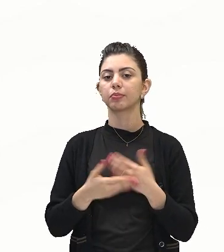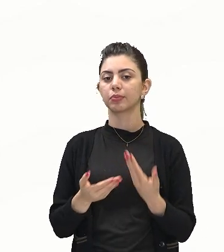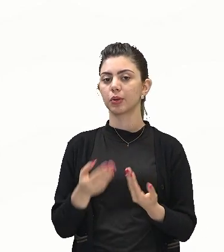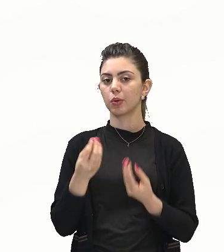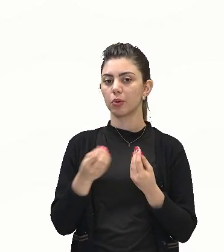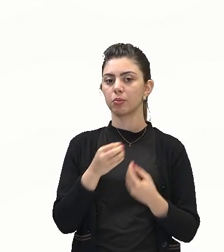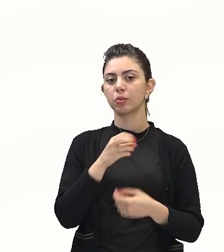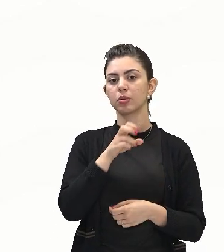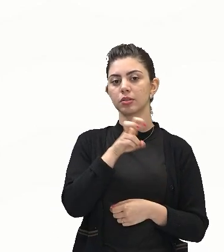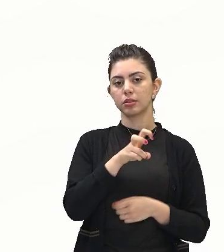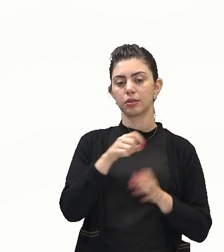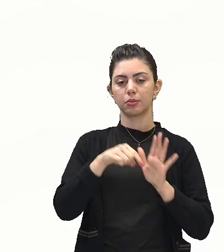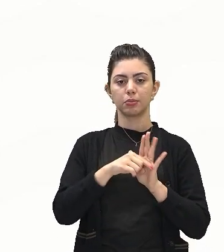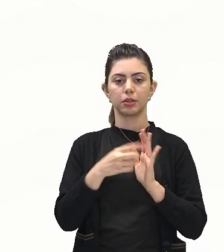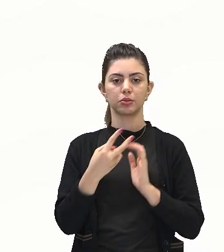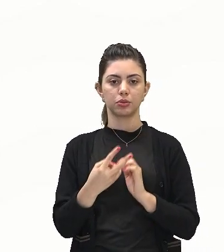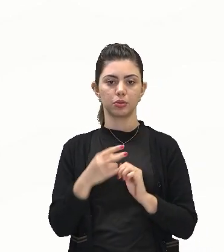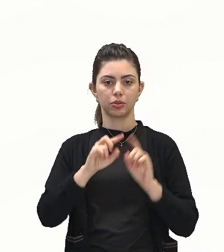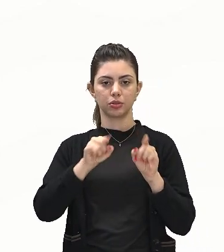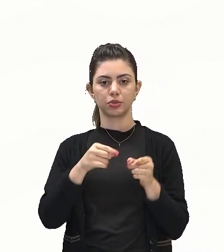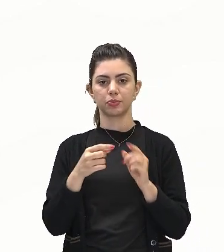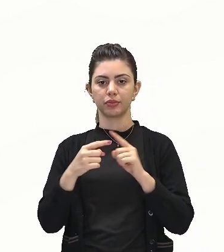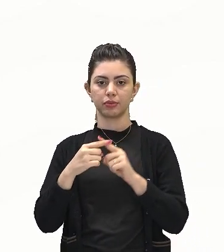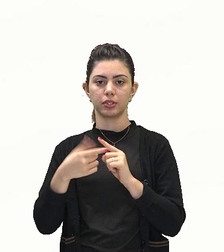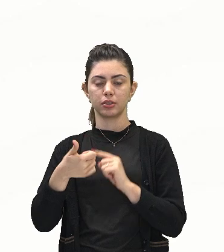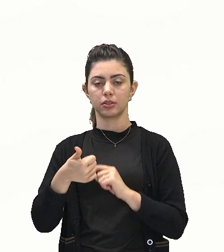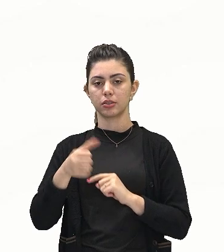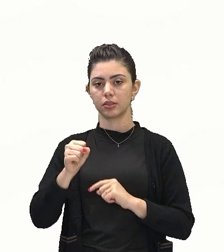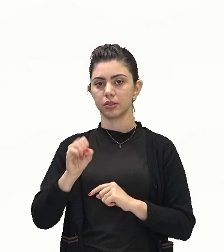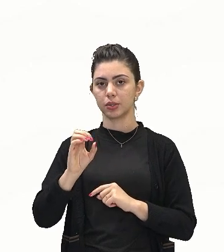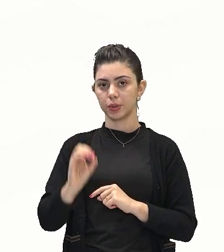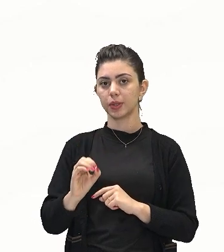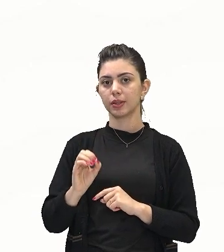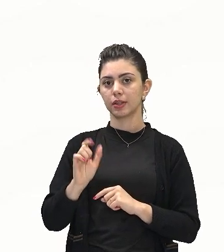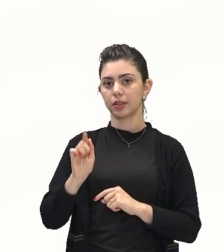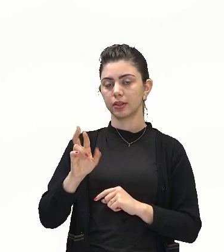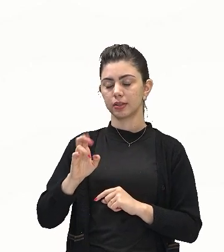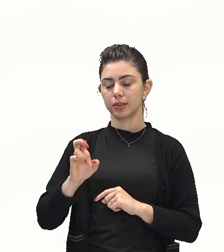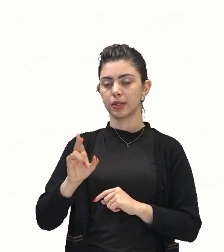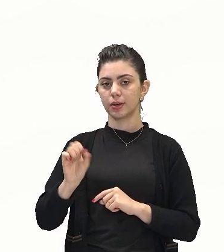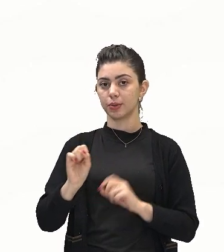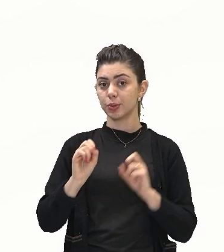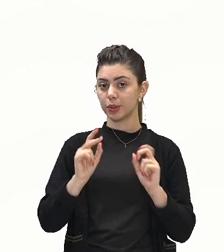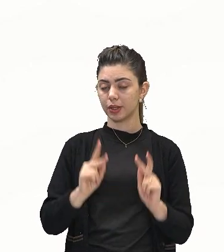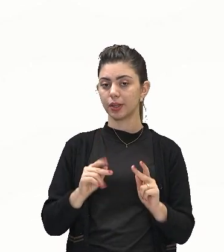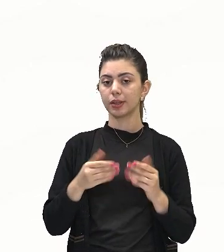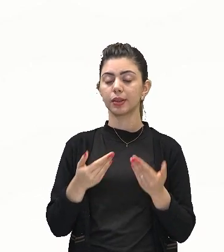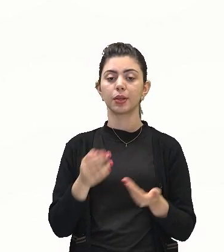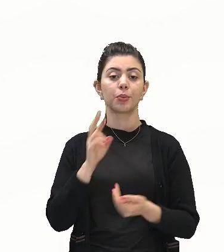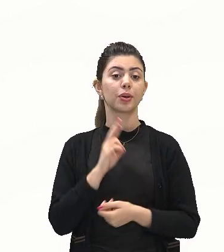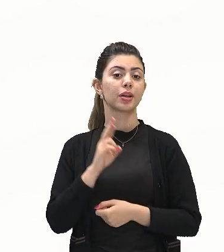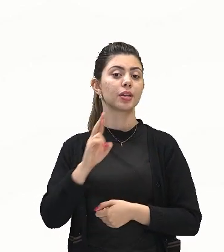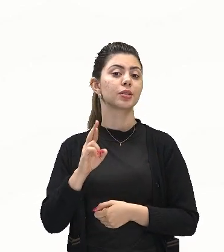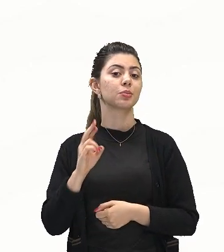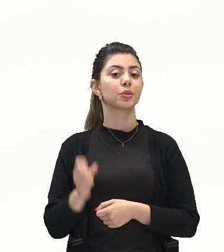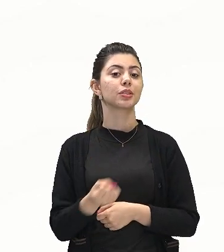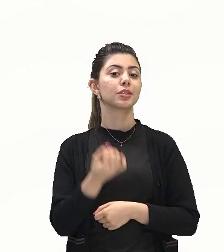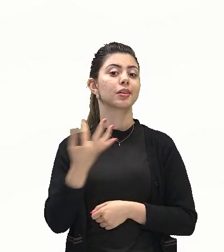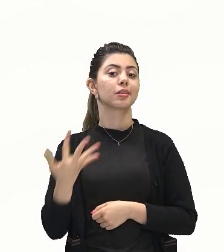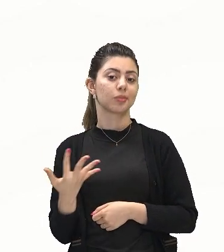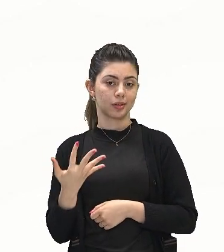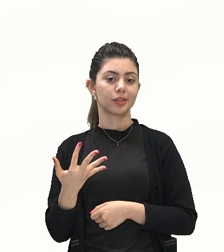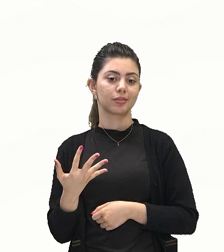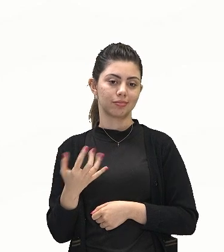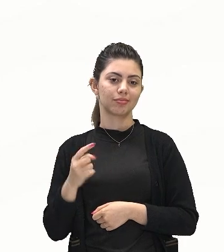daqui eu vou multiplicar por 180 graus. Tudo bem? Que vai dar exatamente o